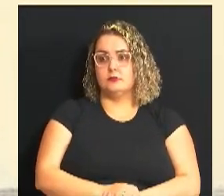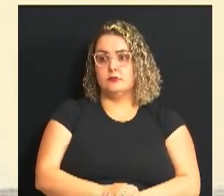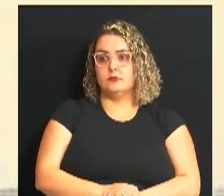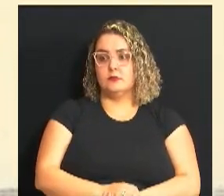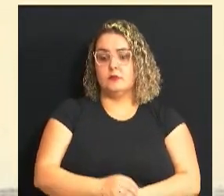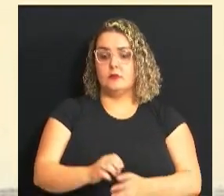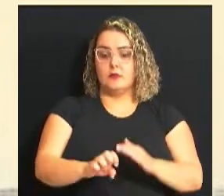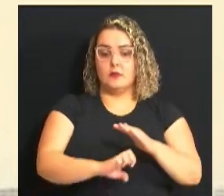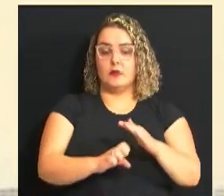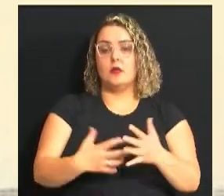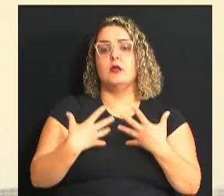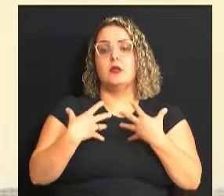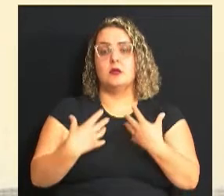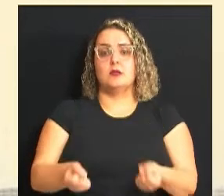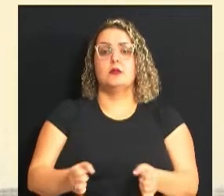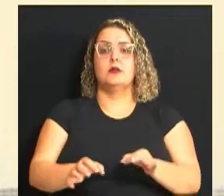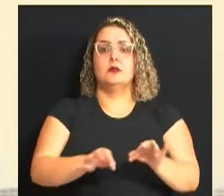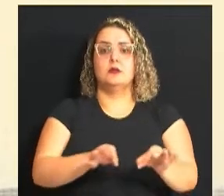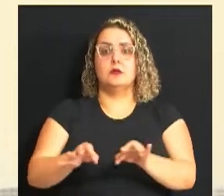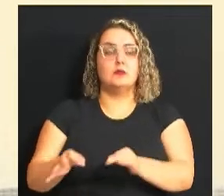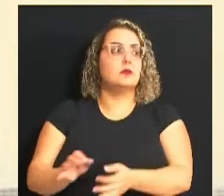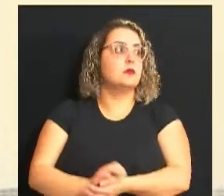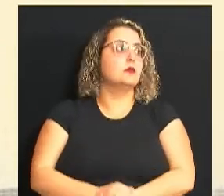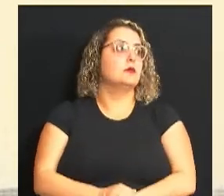o programa, ela tem que vir. Tá?